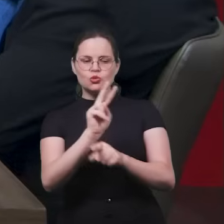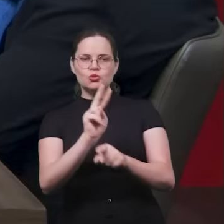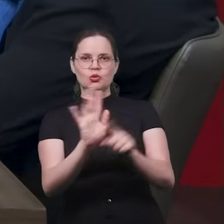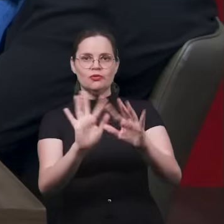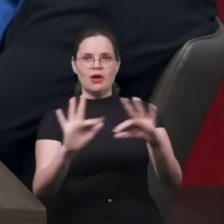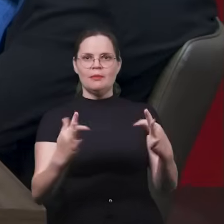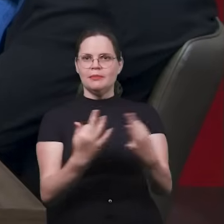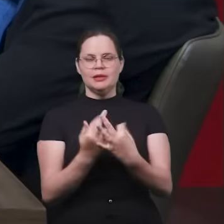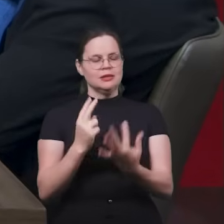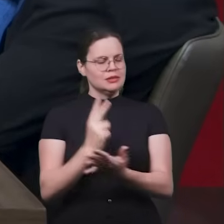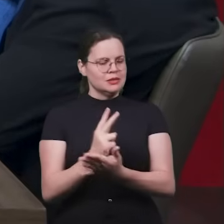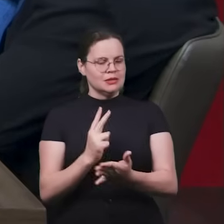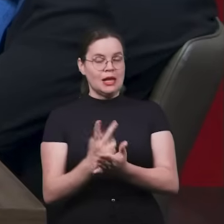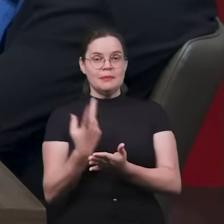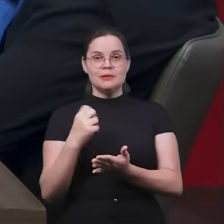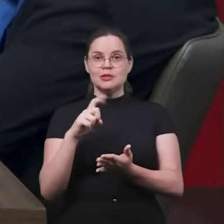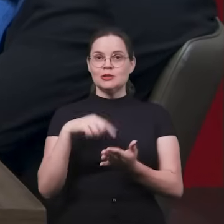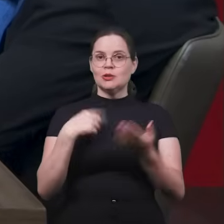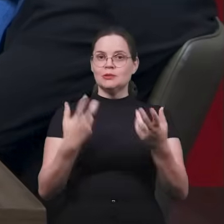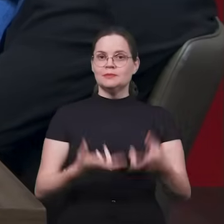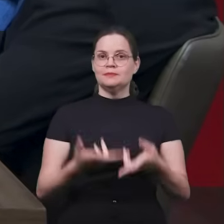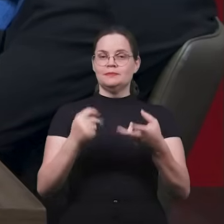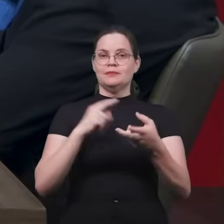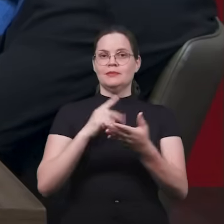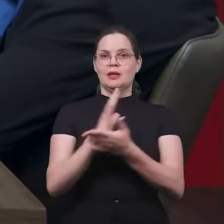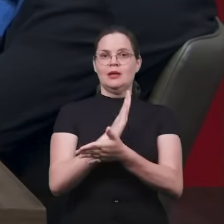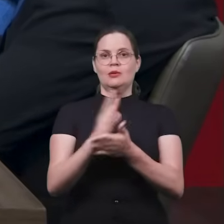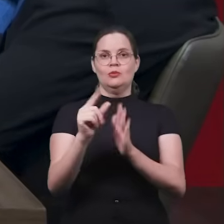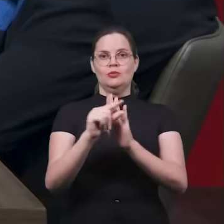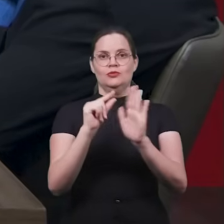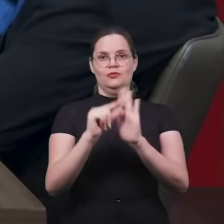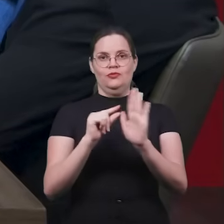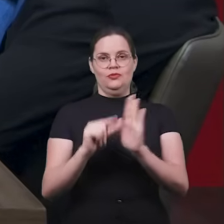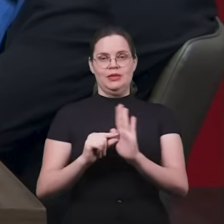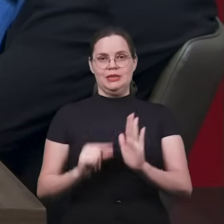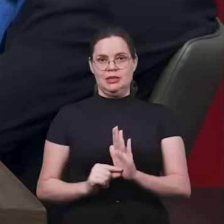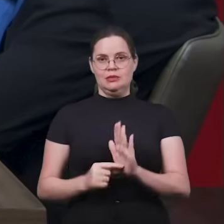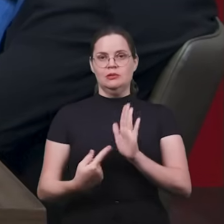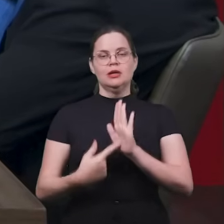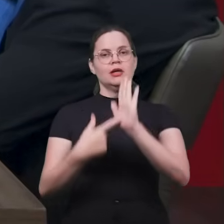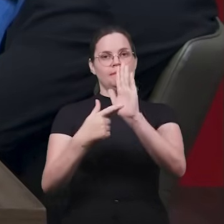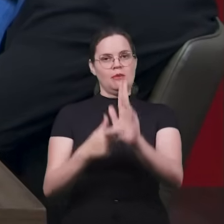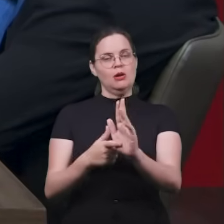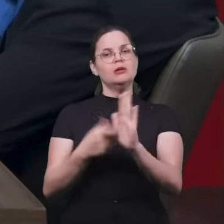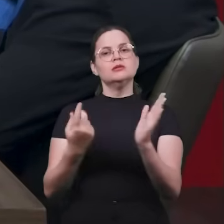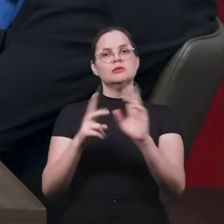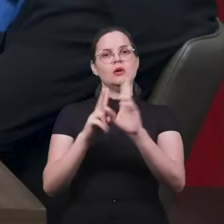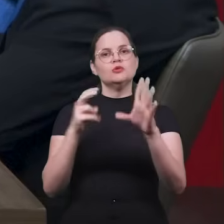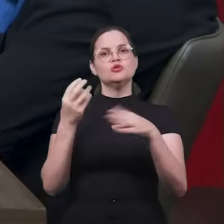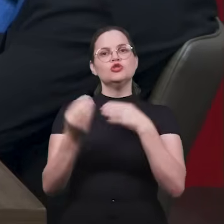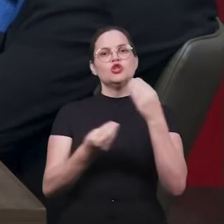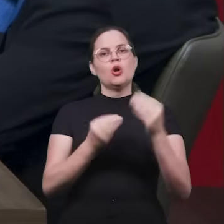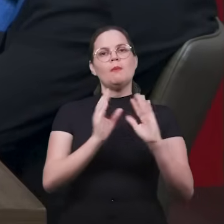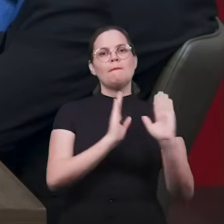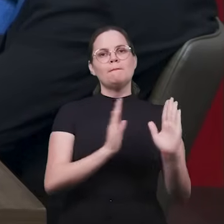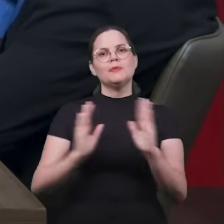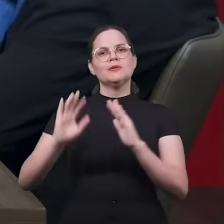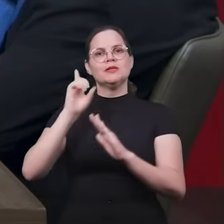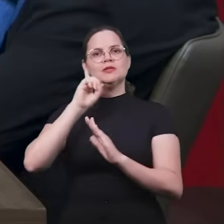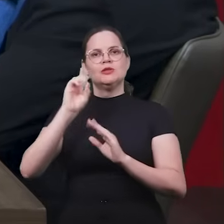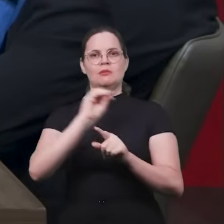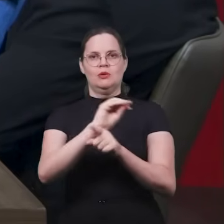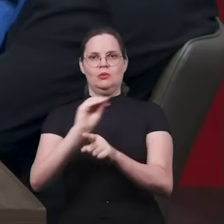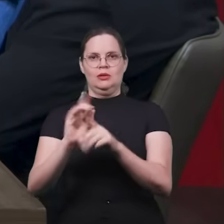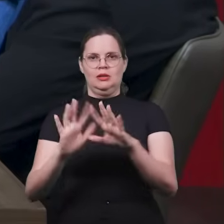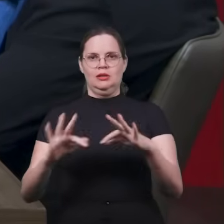se você olhar, algumas palavras, elas norteiam esse processo de cuidado de Deus com as